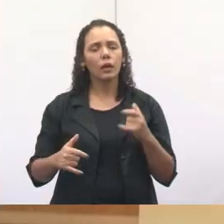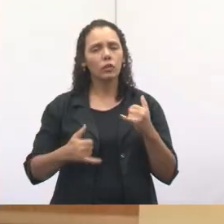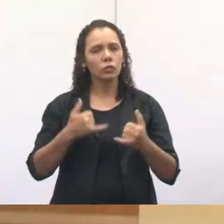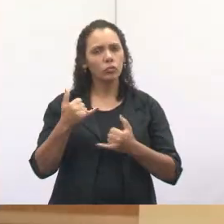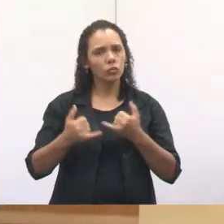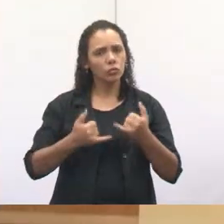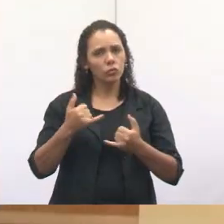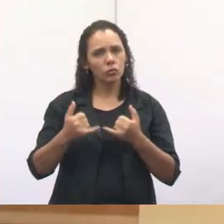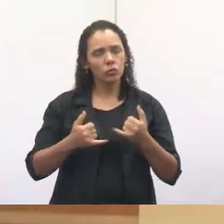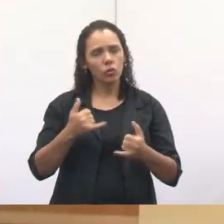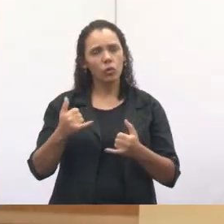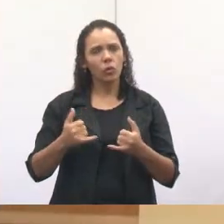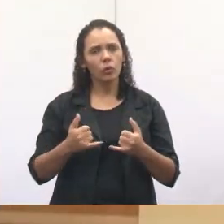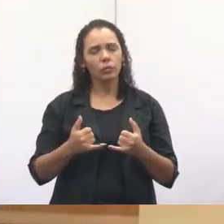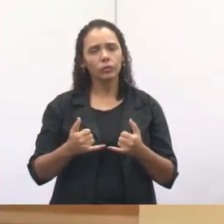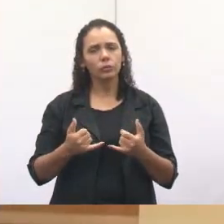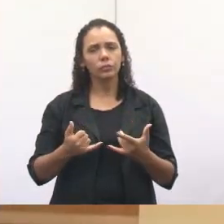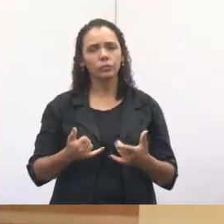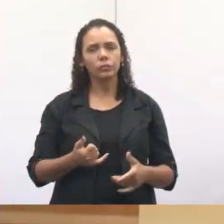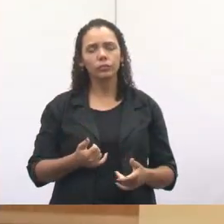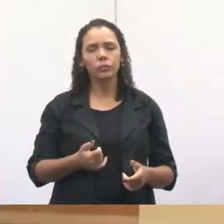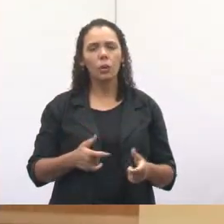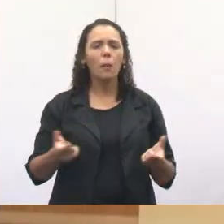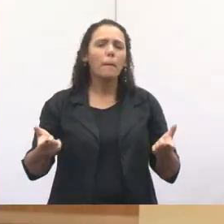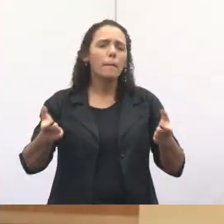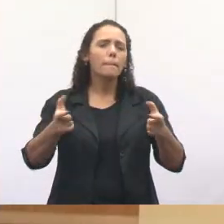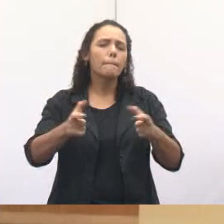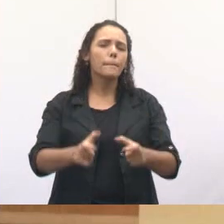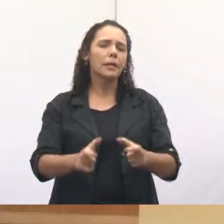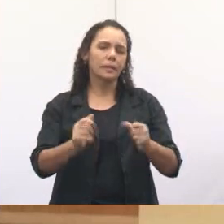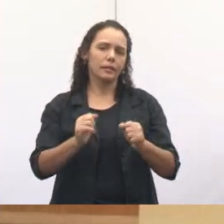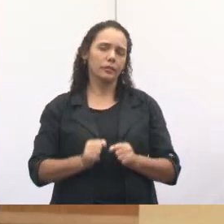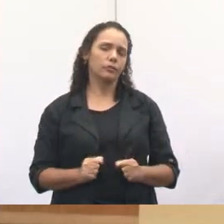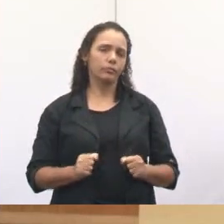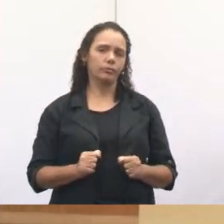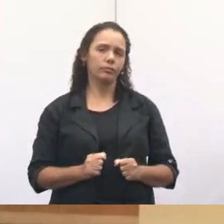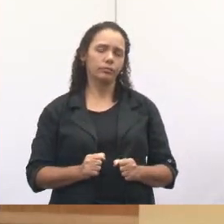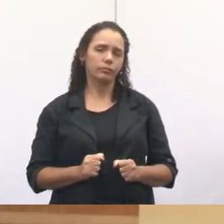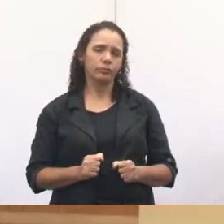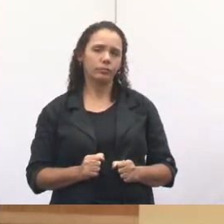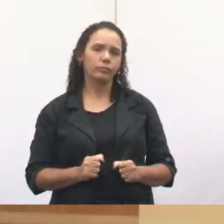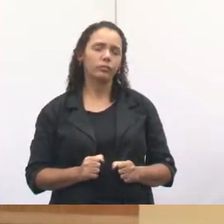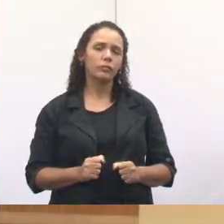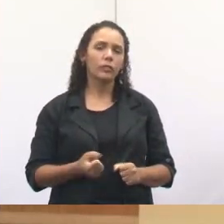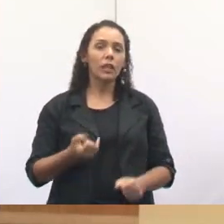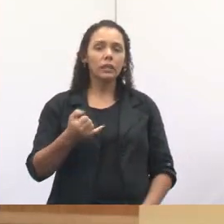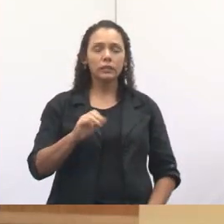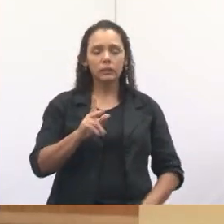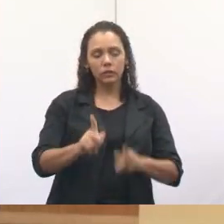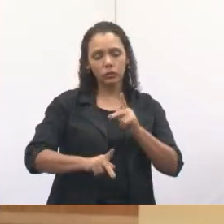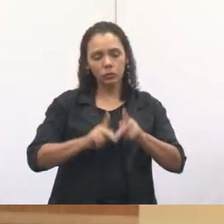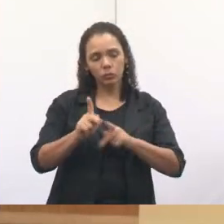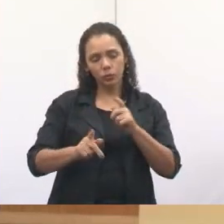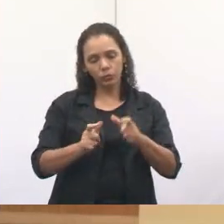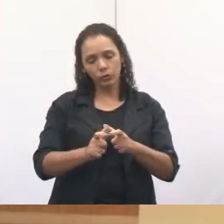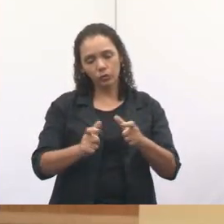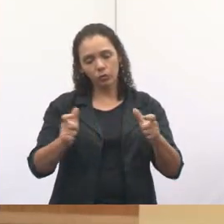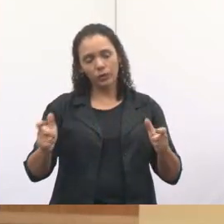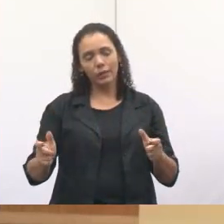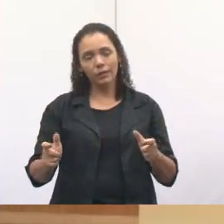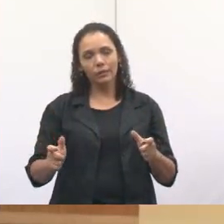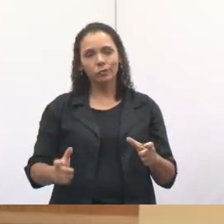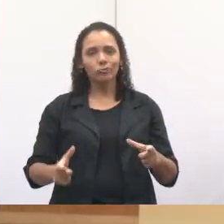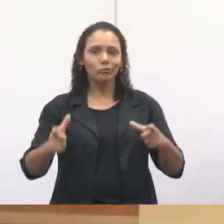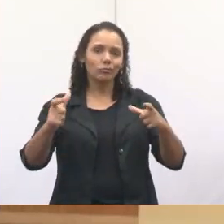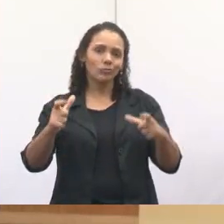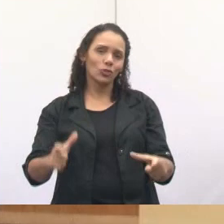idosos que praticam os jogos de mesa. Ora, é só o único espaço. E se aumenta a população dos idosos, é claro que vai